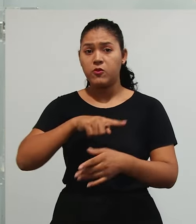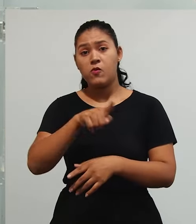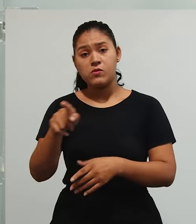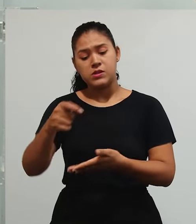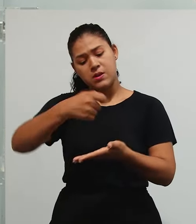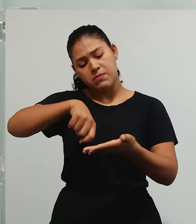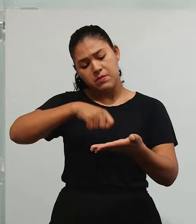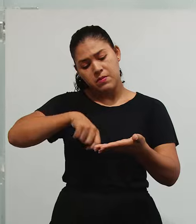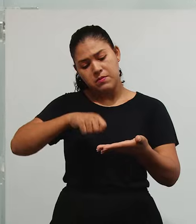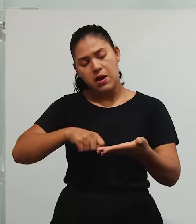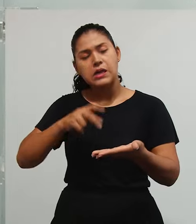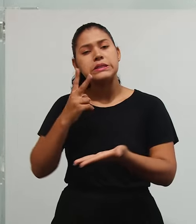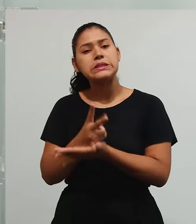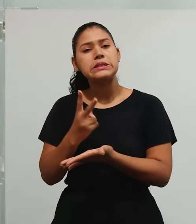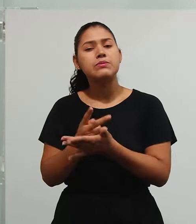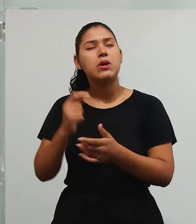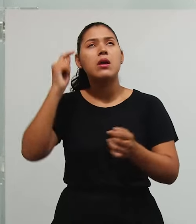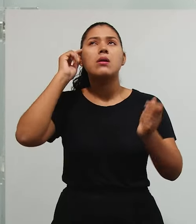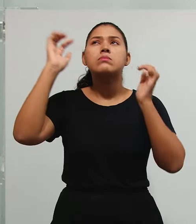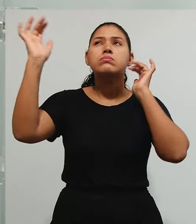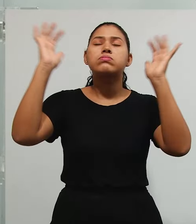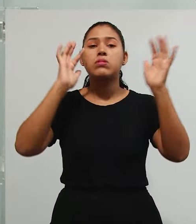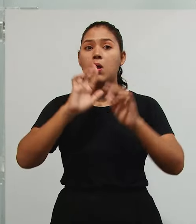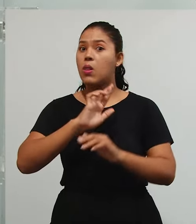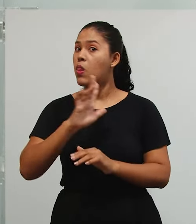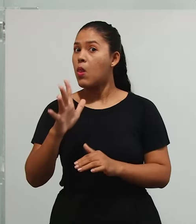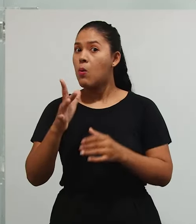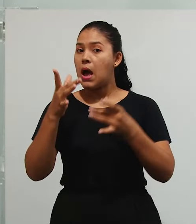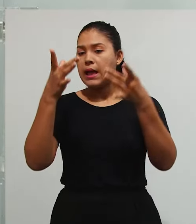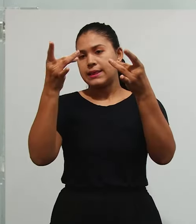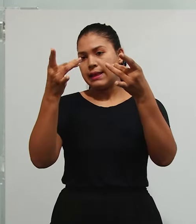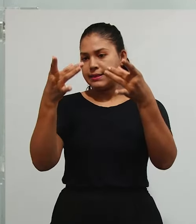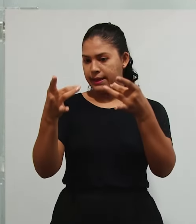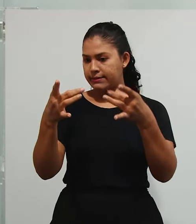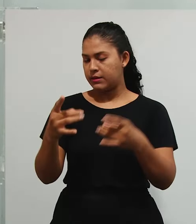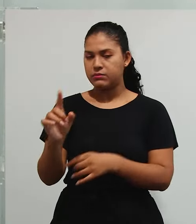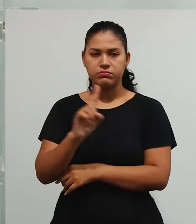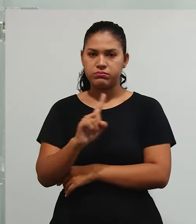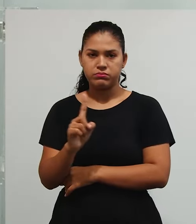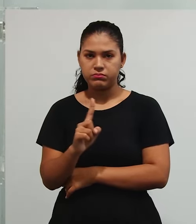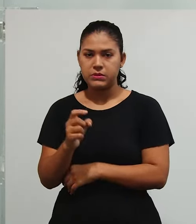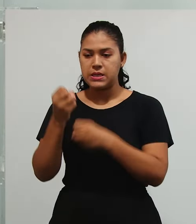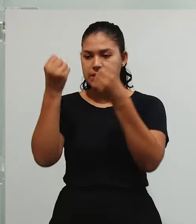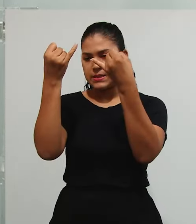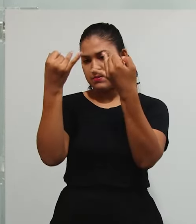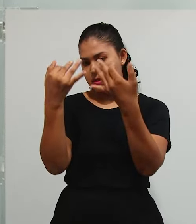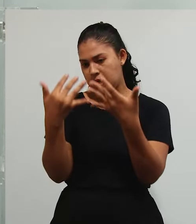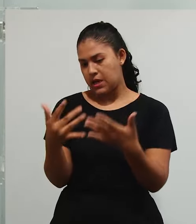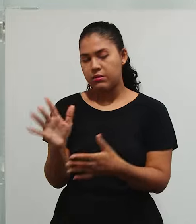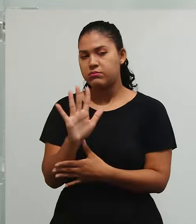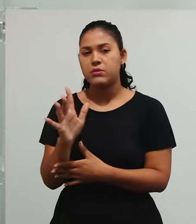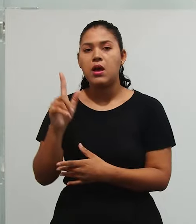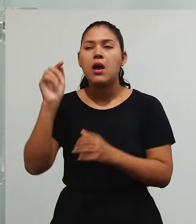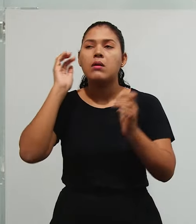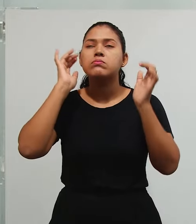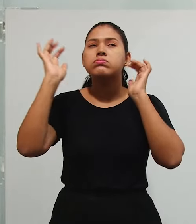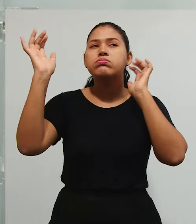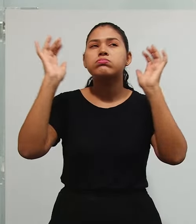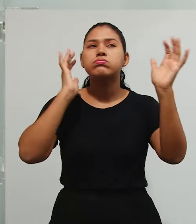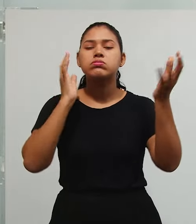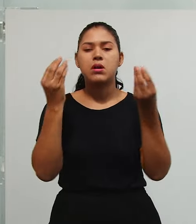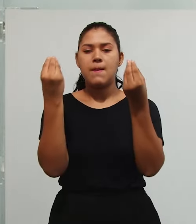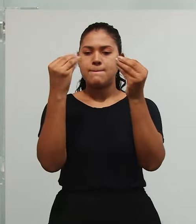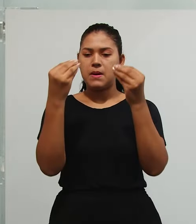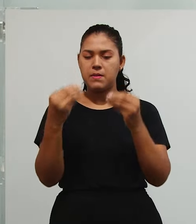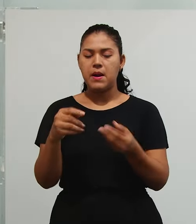não traz uma descrição. Olha, o mouse é um objeto utilizado. Não, não é isso. É uma reflexão teórica.